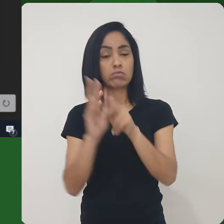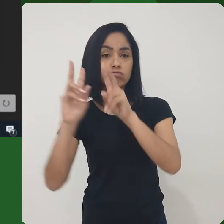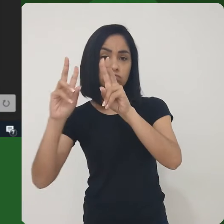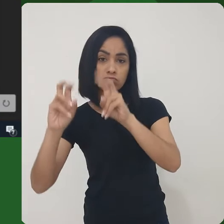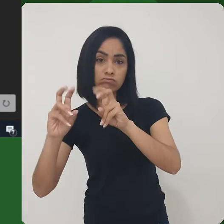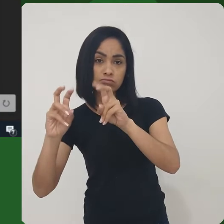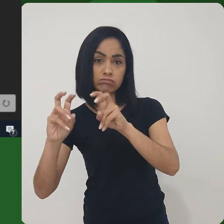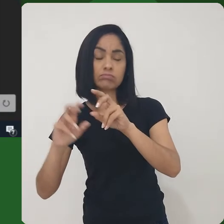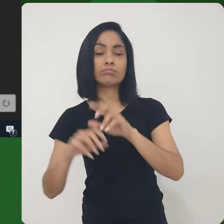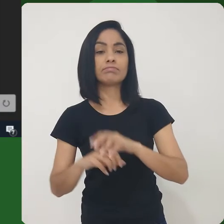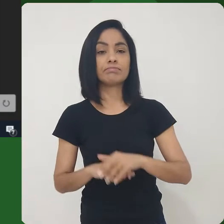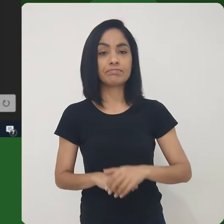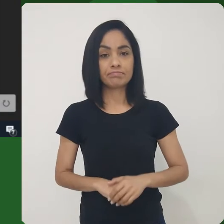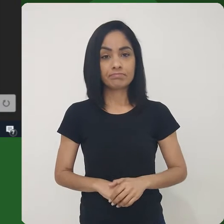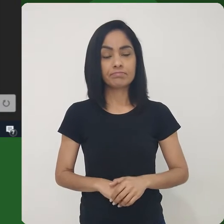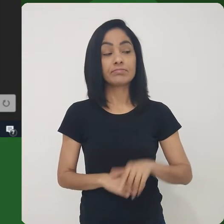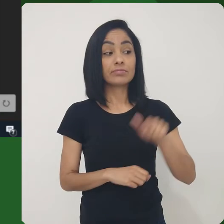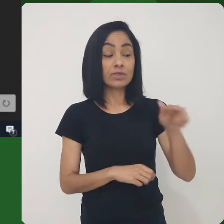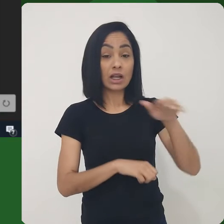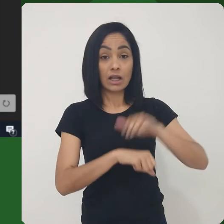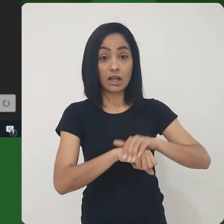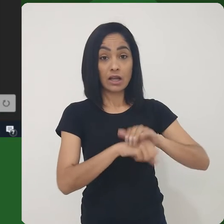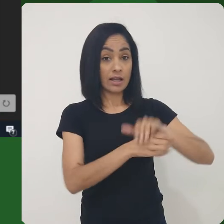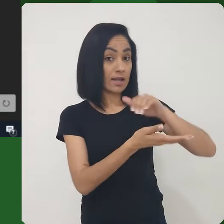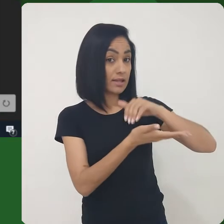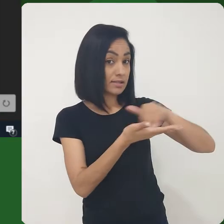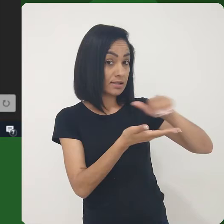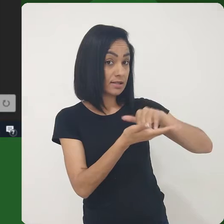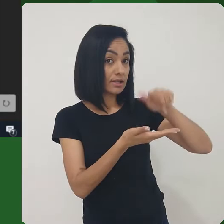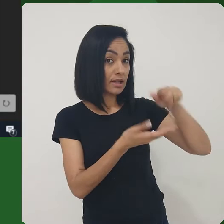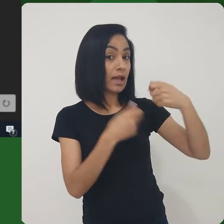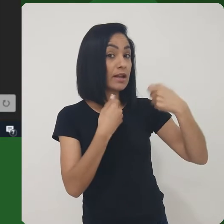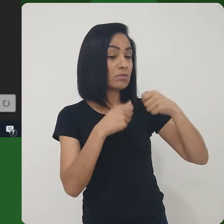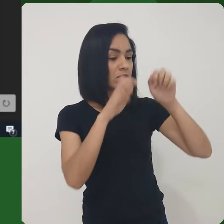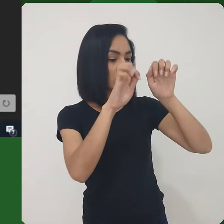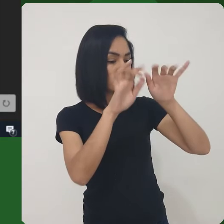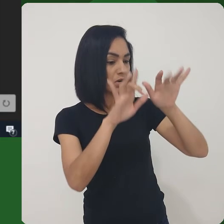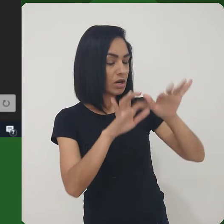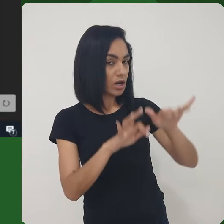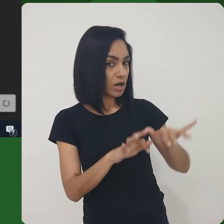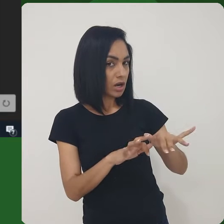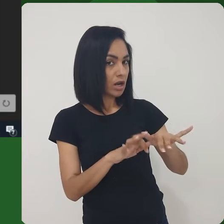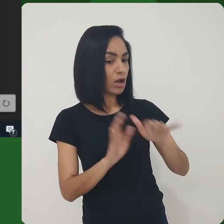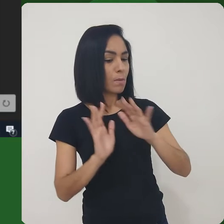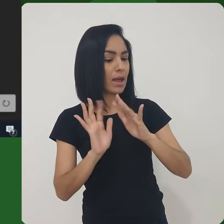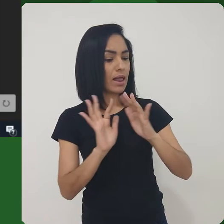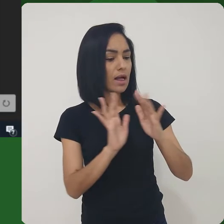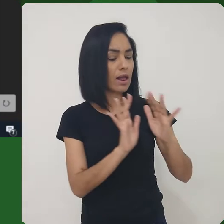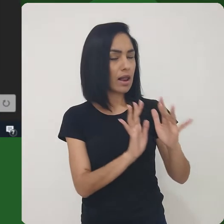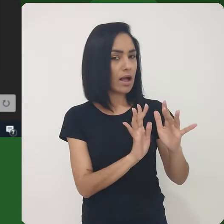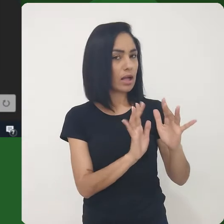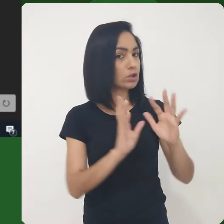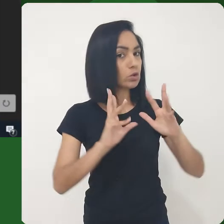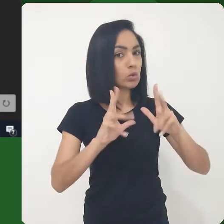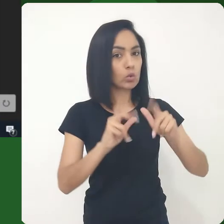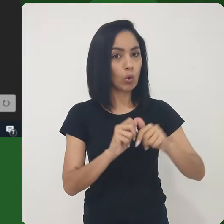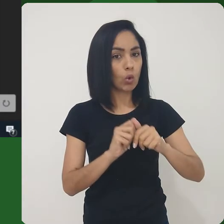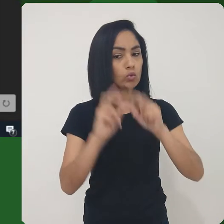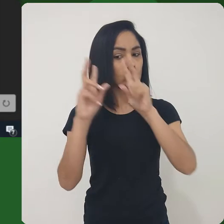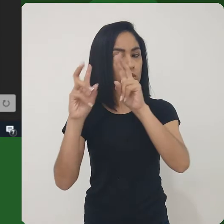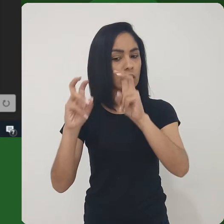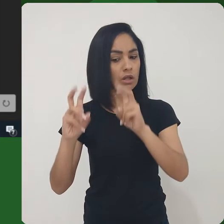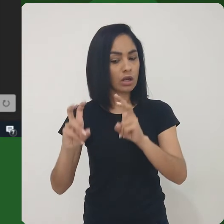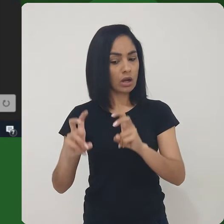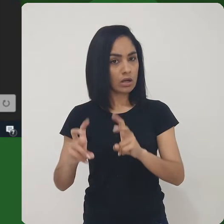reunião propriamente dita. A secretária ou o secretário deve narrar em ordem cronológica todos